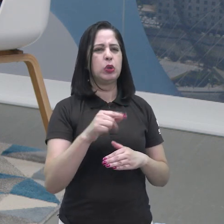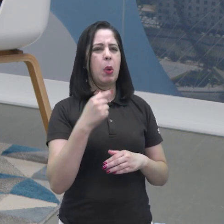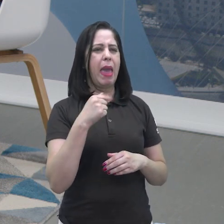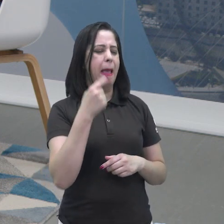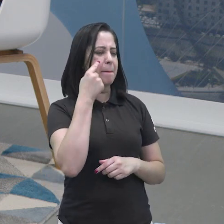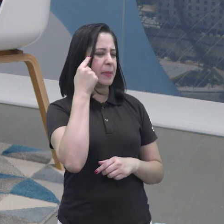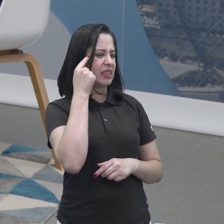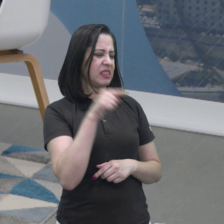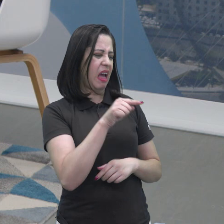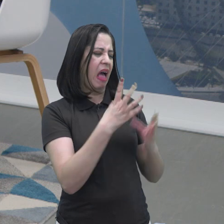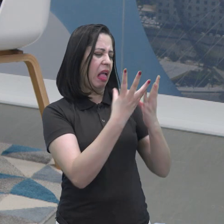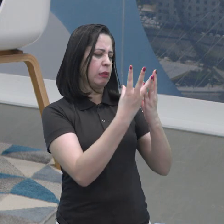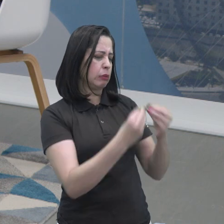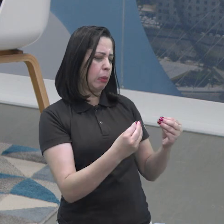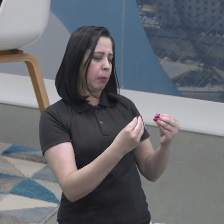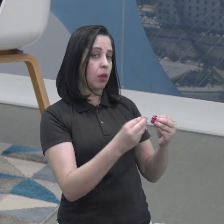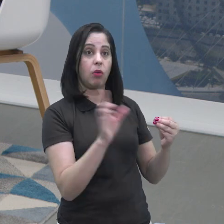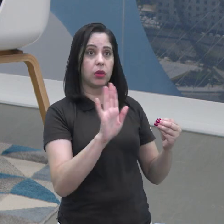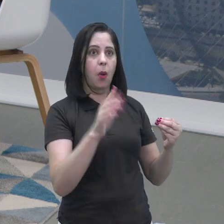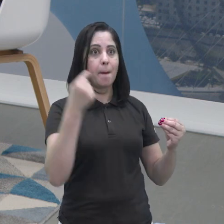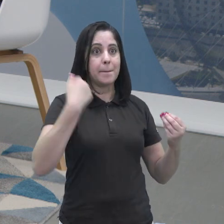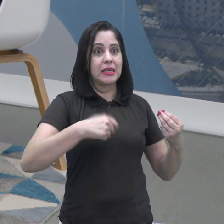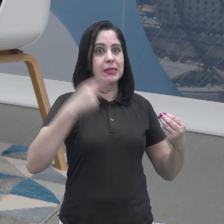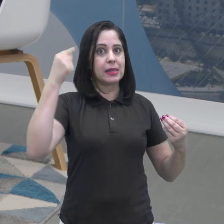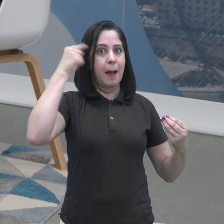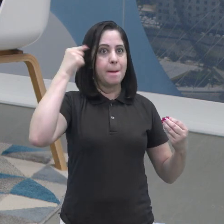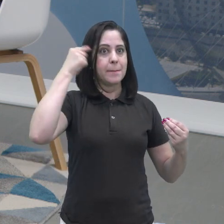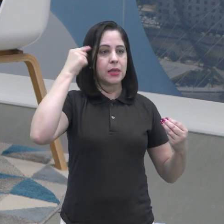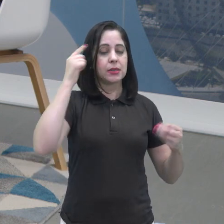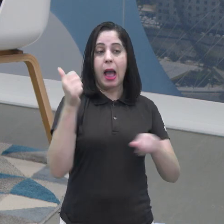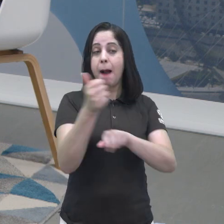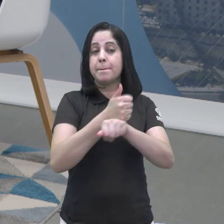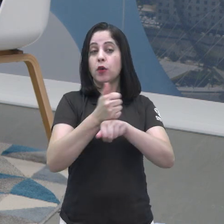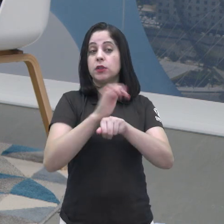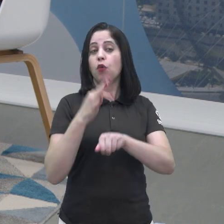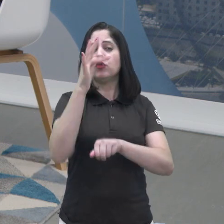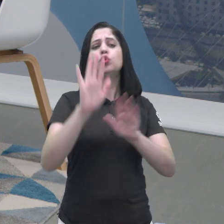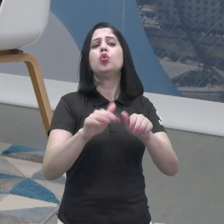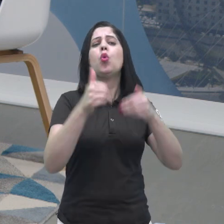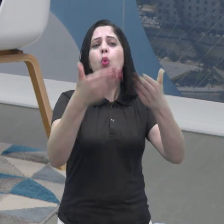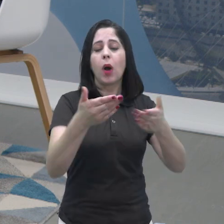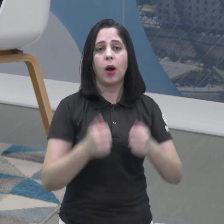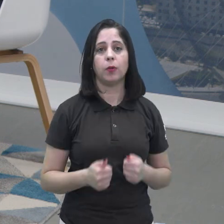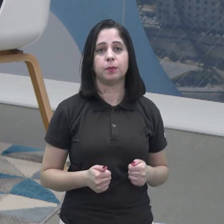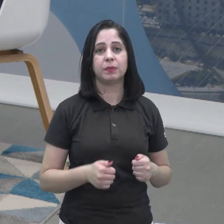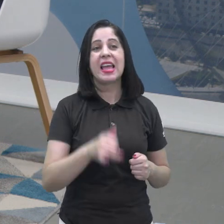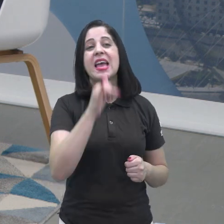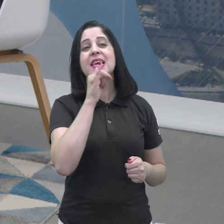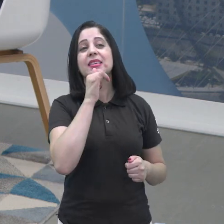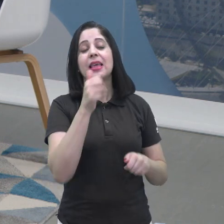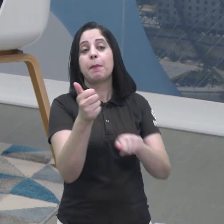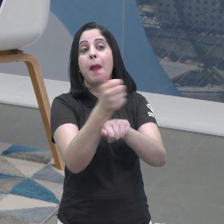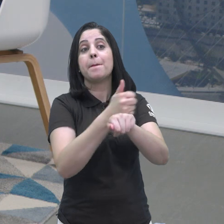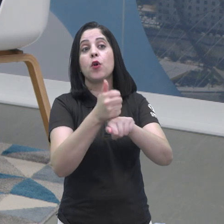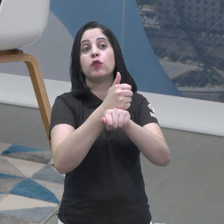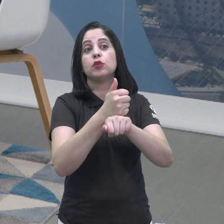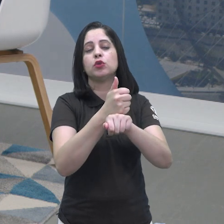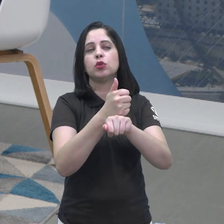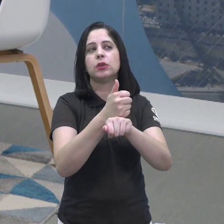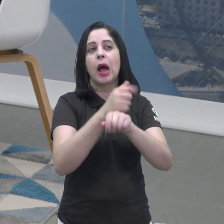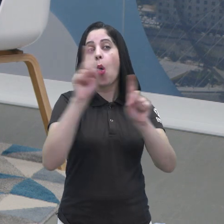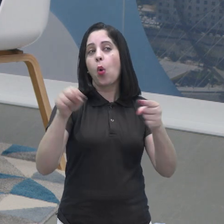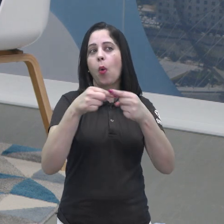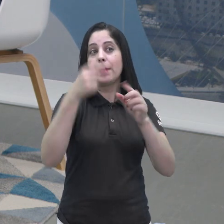que deixaram de existir é a gente olhar as profissões que vão existir. Por exemplo, profissões ligadas à